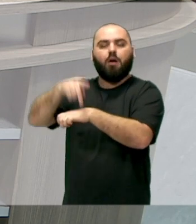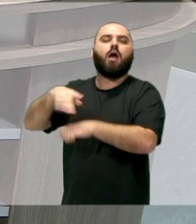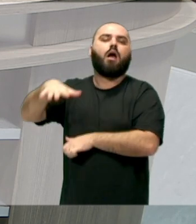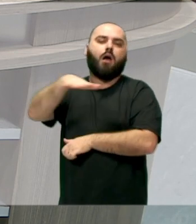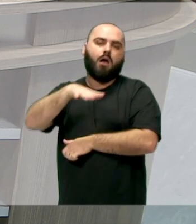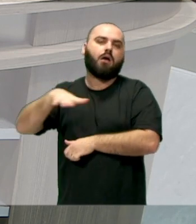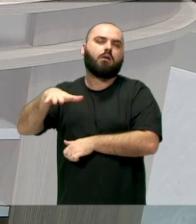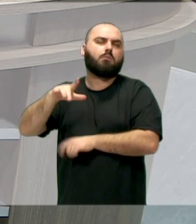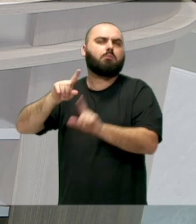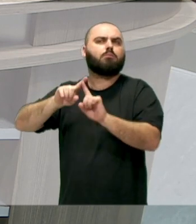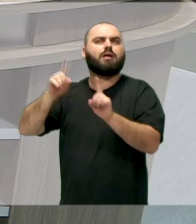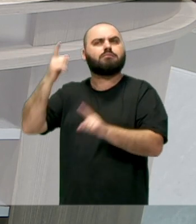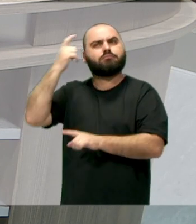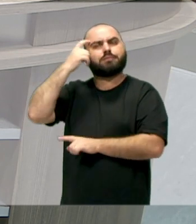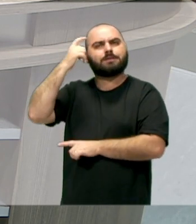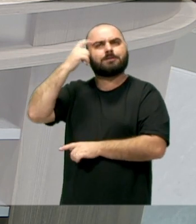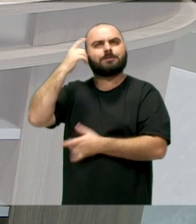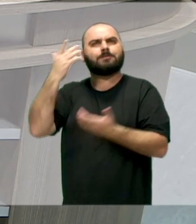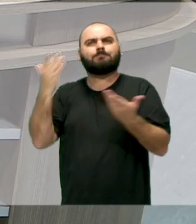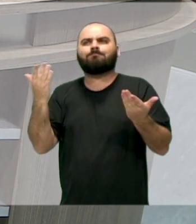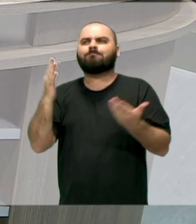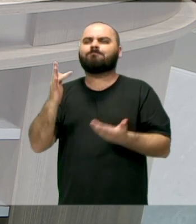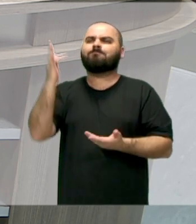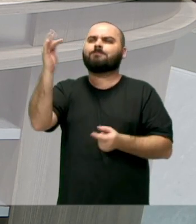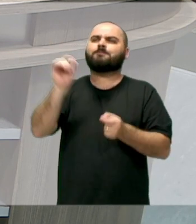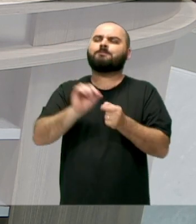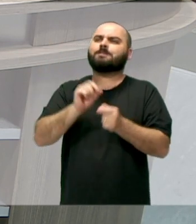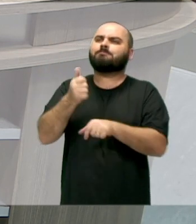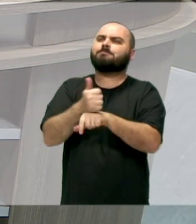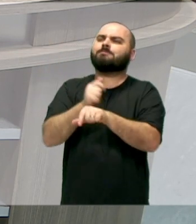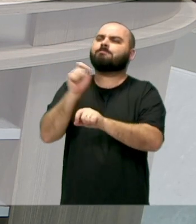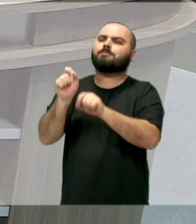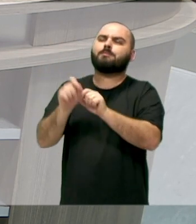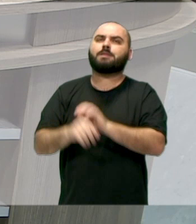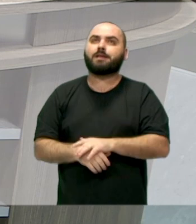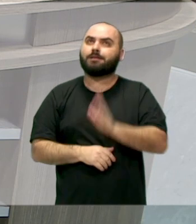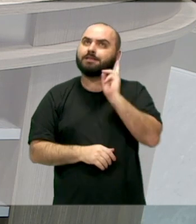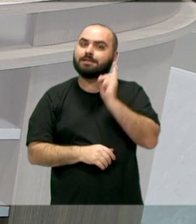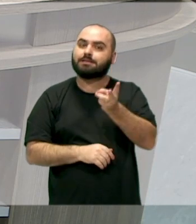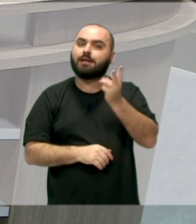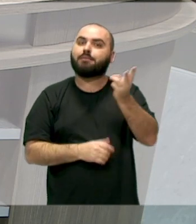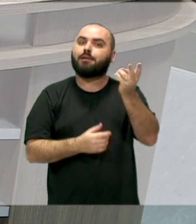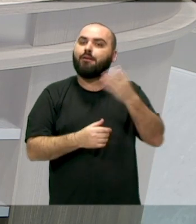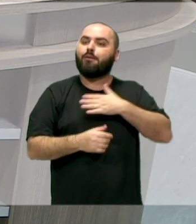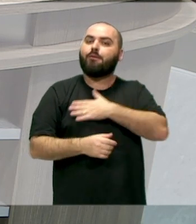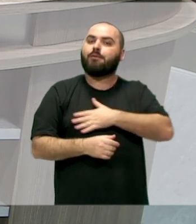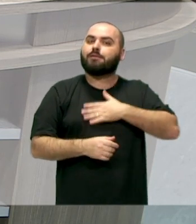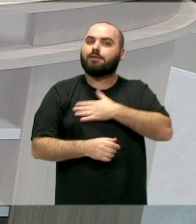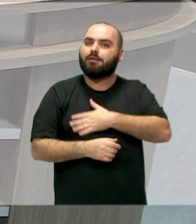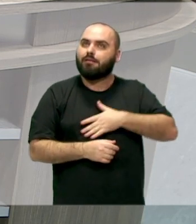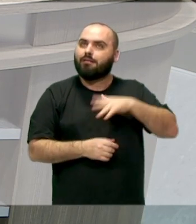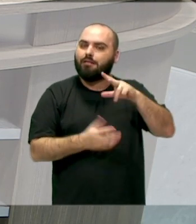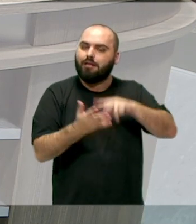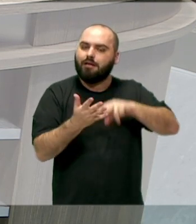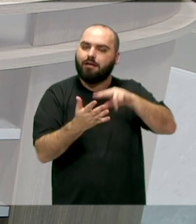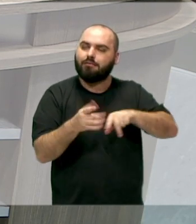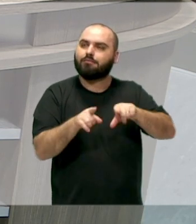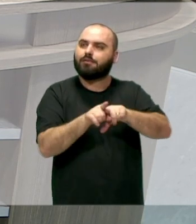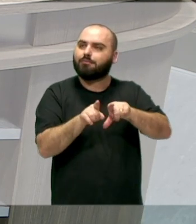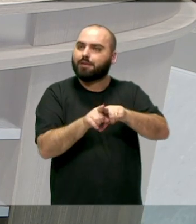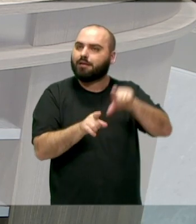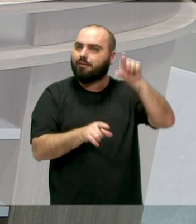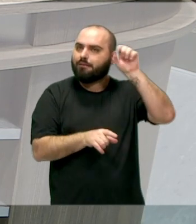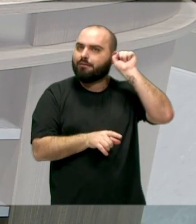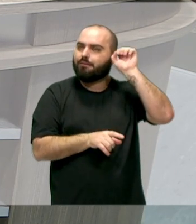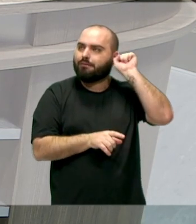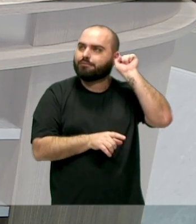eu parei para pensar, meu Deus, o que eu vou fazer? Queria fazer um livro, sempre gostei muito de ler e sempre gostei muito de ouvir histórias. Então,